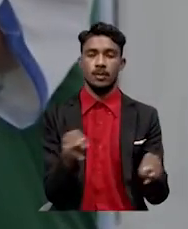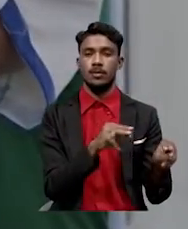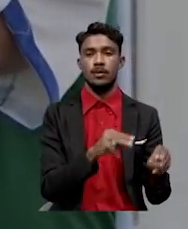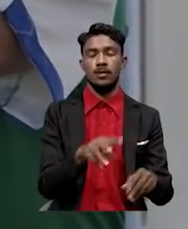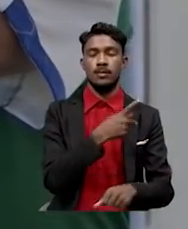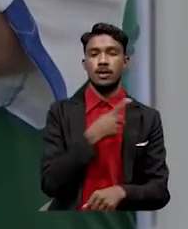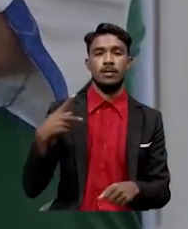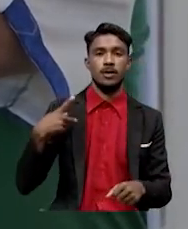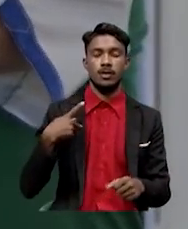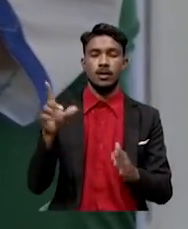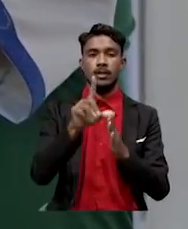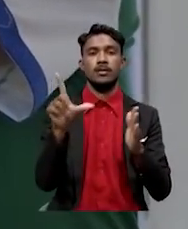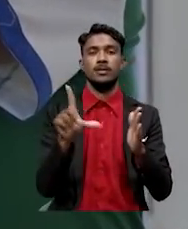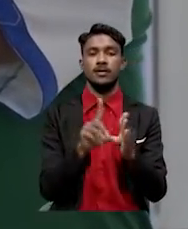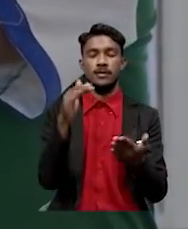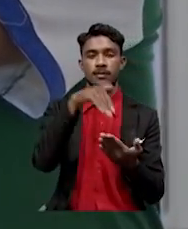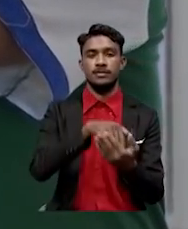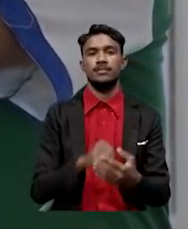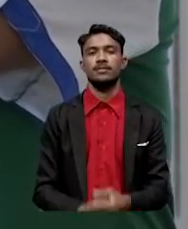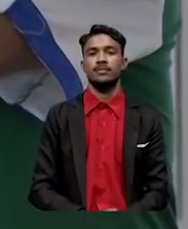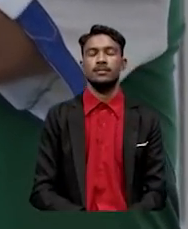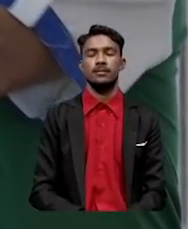ordem constitucional.